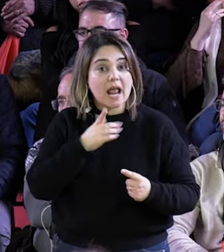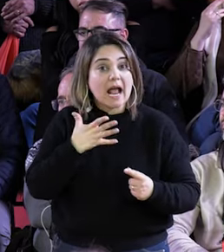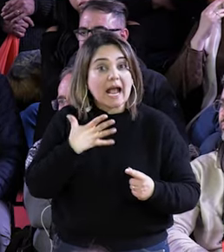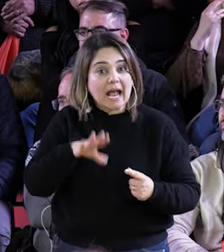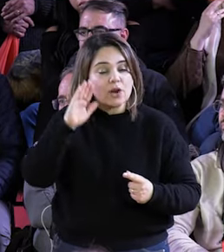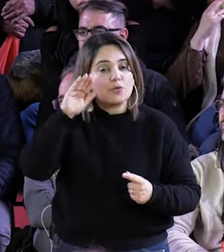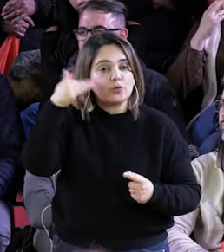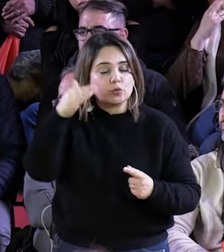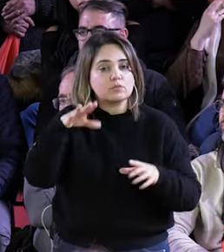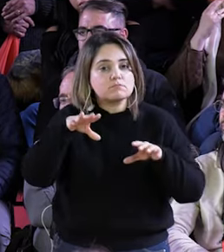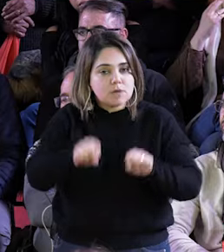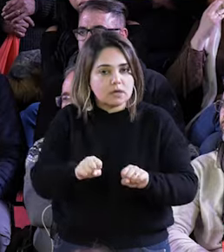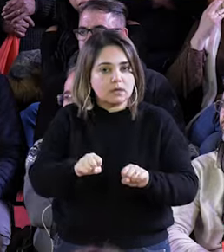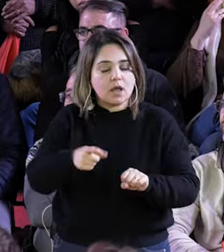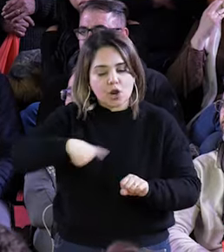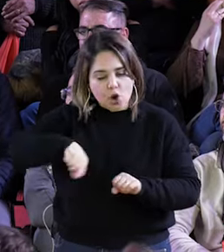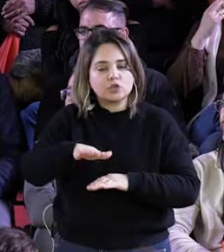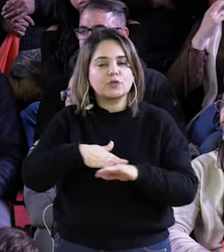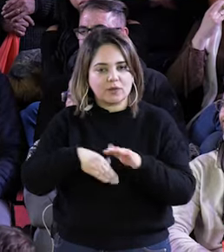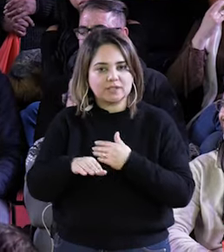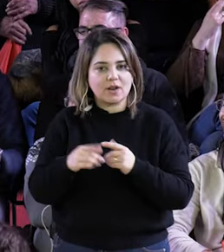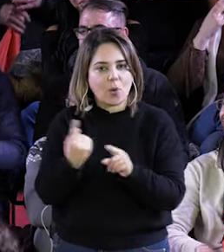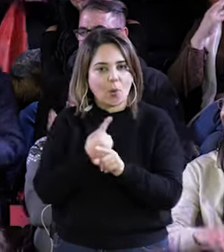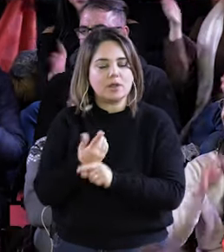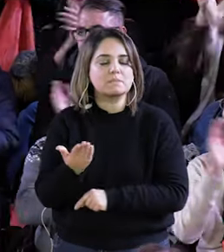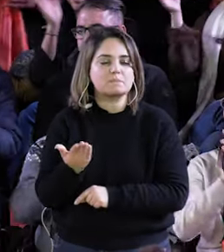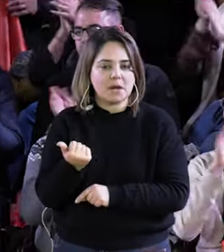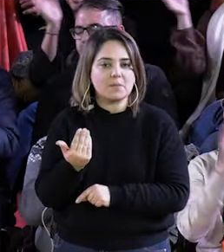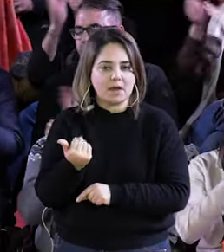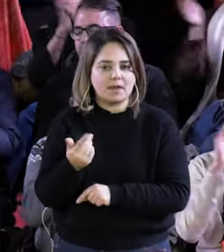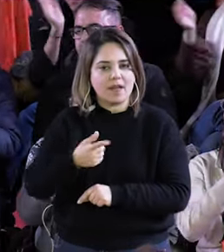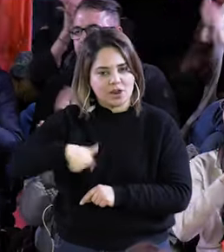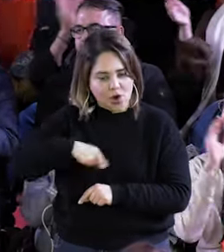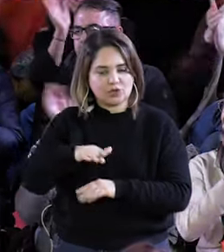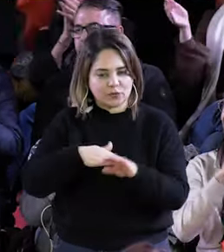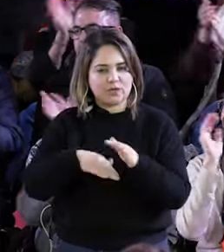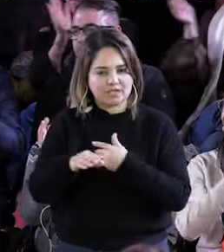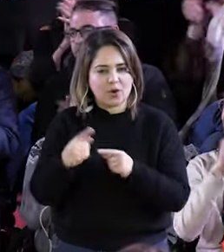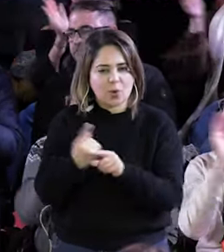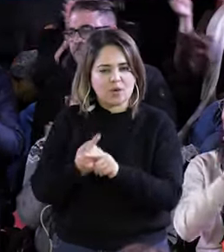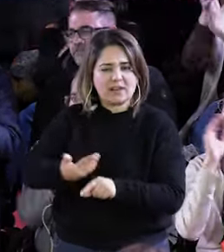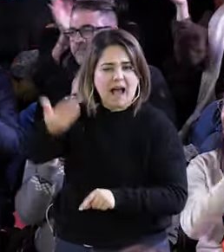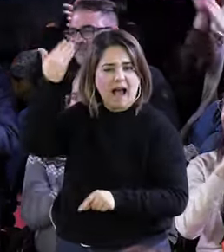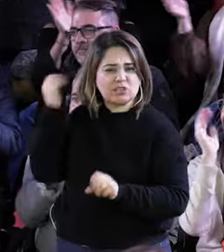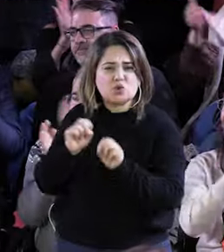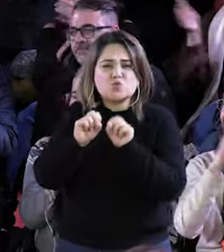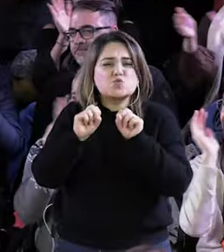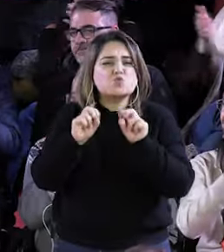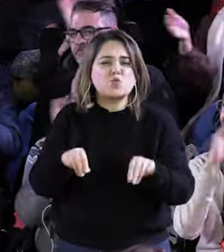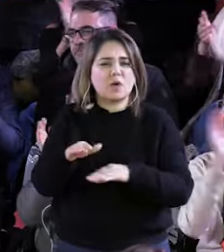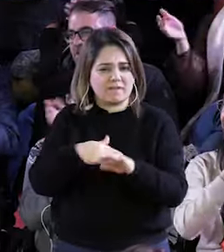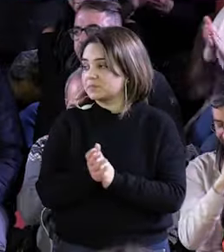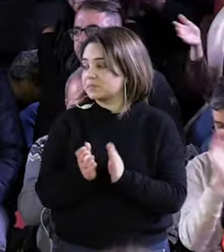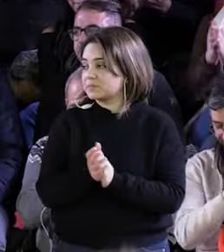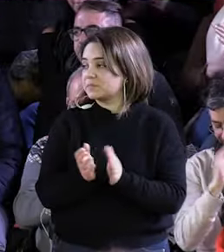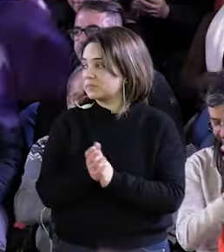nas mãos e vamos fazer o que nunca foi feito vamos fazer o que nunca foi feito em